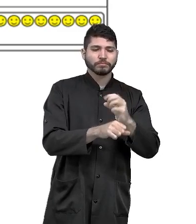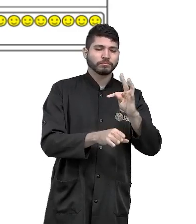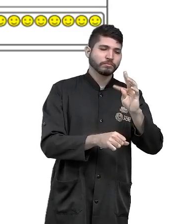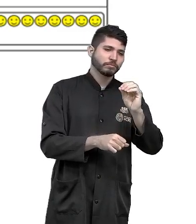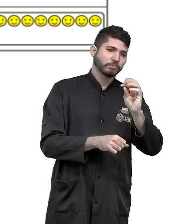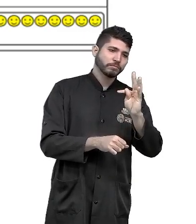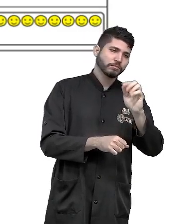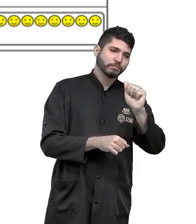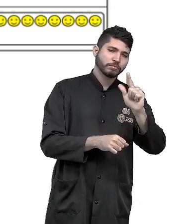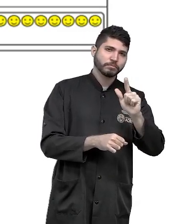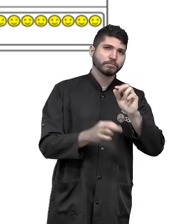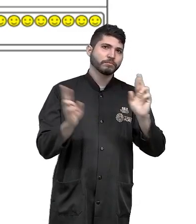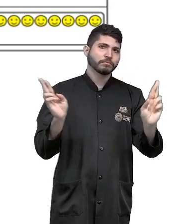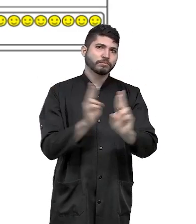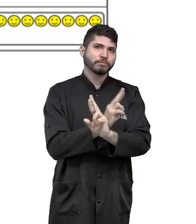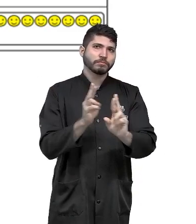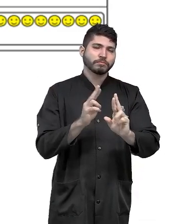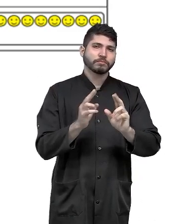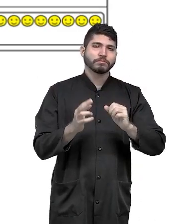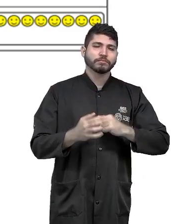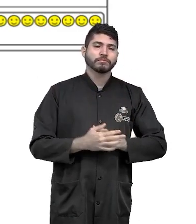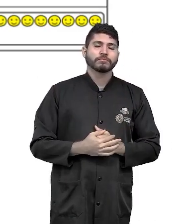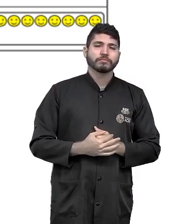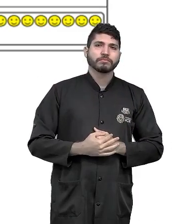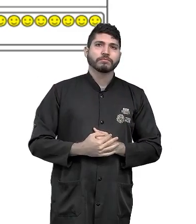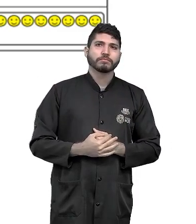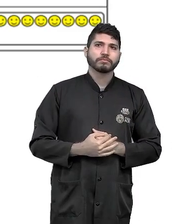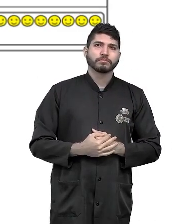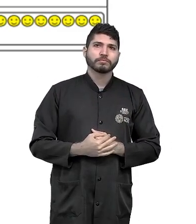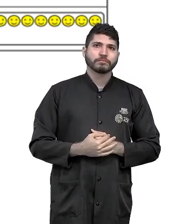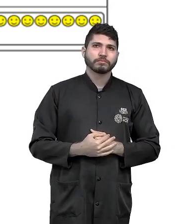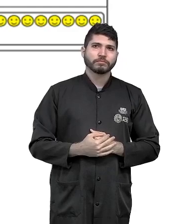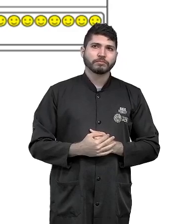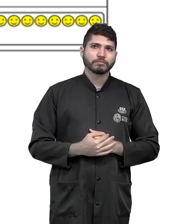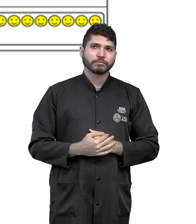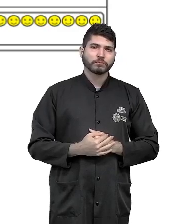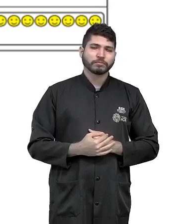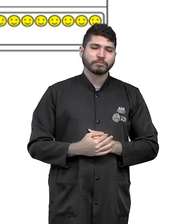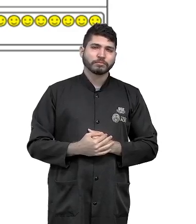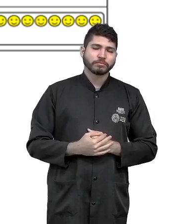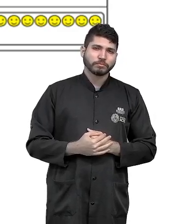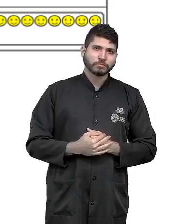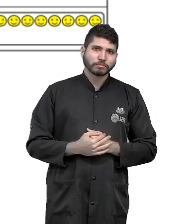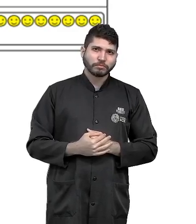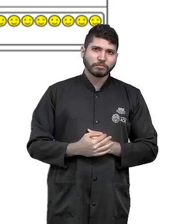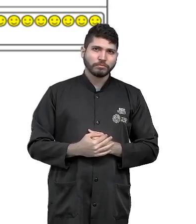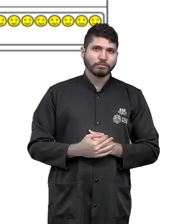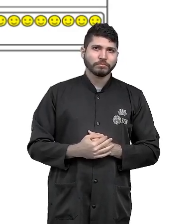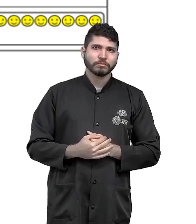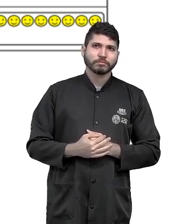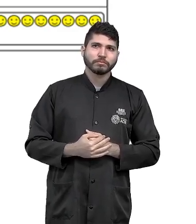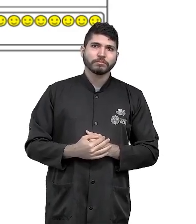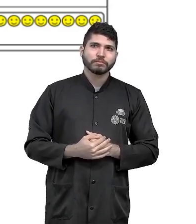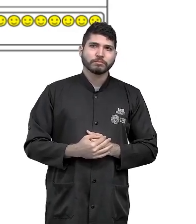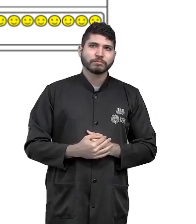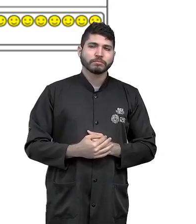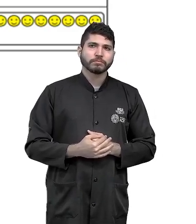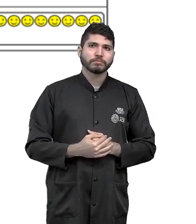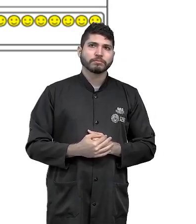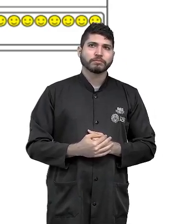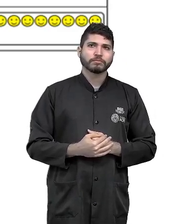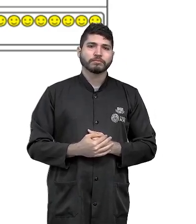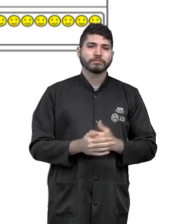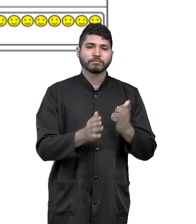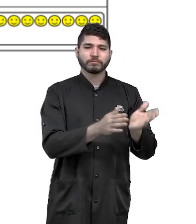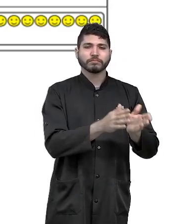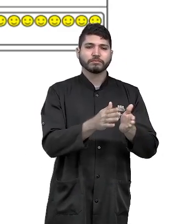quê? Estou usando uma outra relação agora. Qual foi o total de figuras estabelecidas? Em quantas? Na 20ª